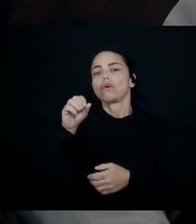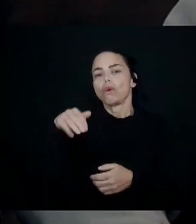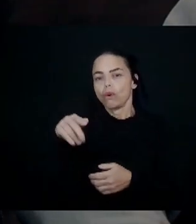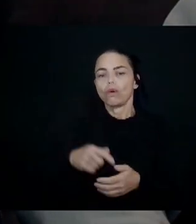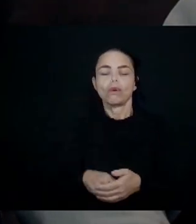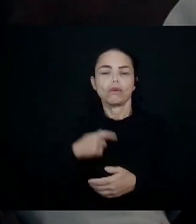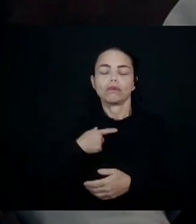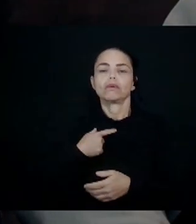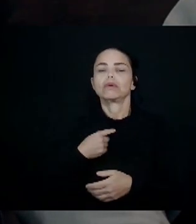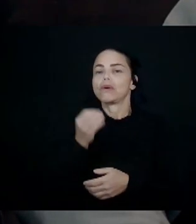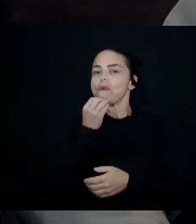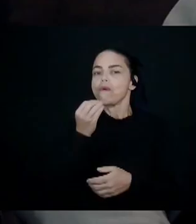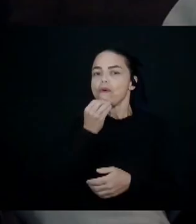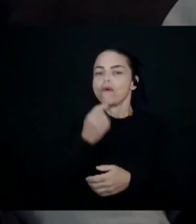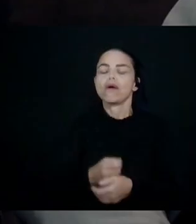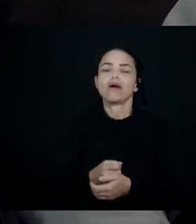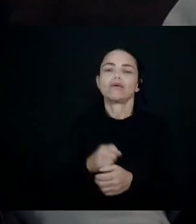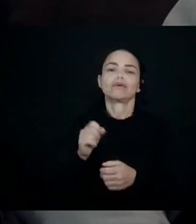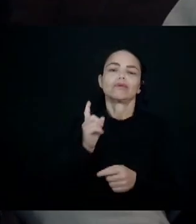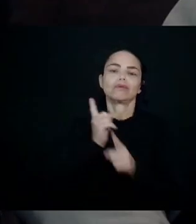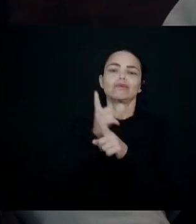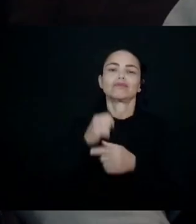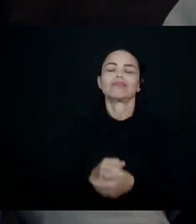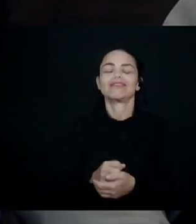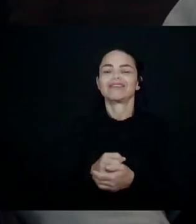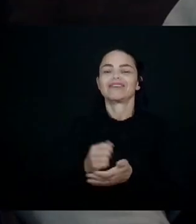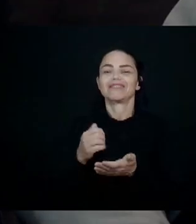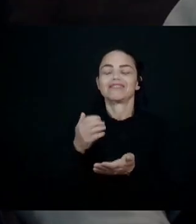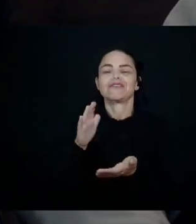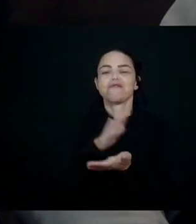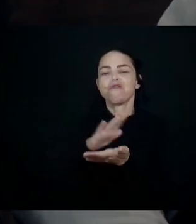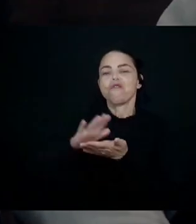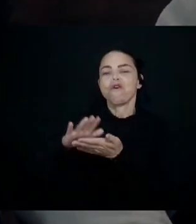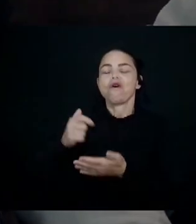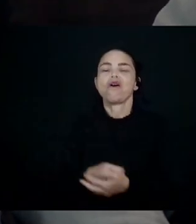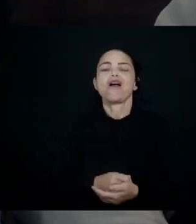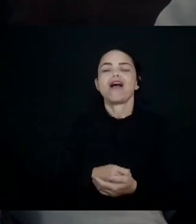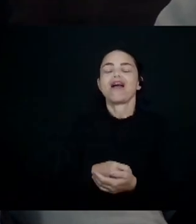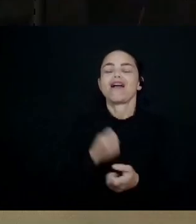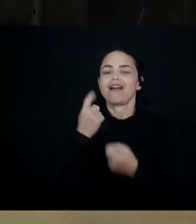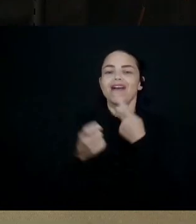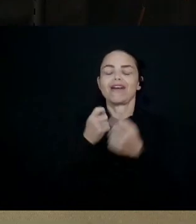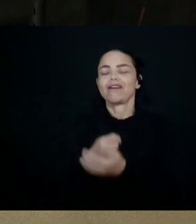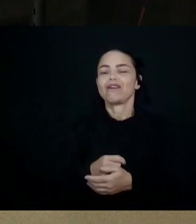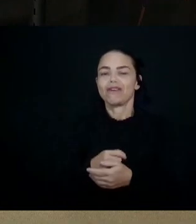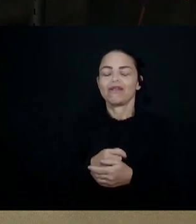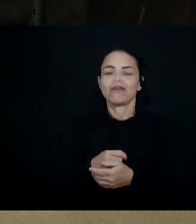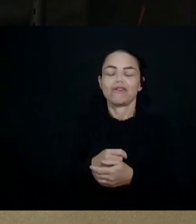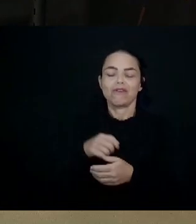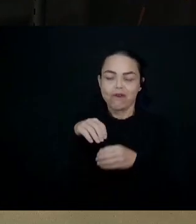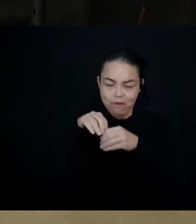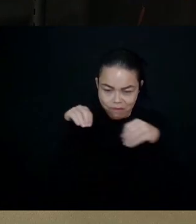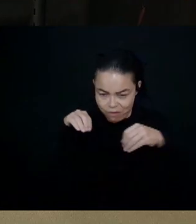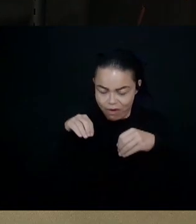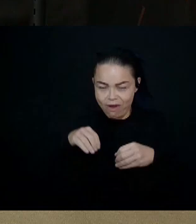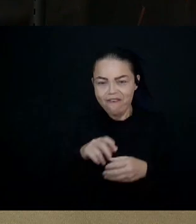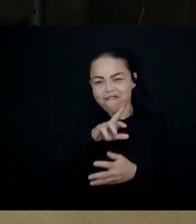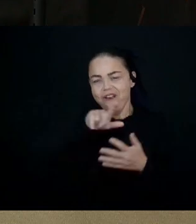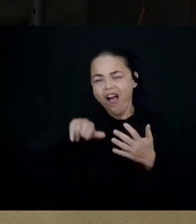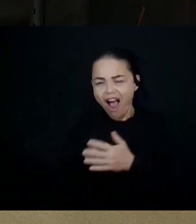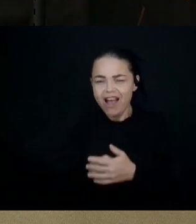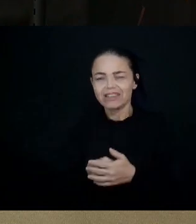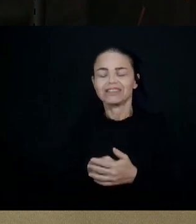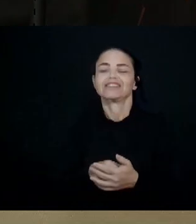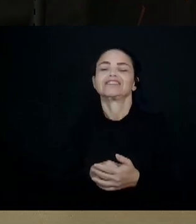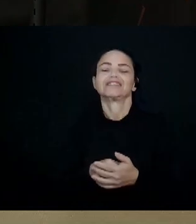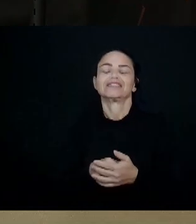de encontrar aquela sua figurinha rara. Ai, que mais legal. do que você abrir centenas de pacotinhos. Então pode acessar o site e aí fica na